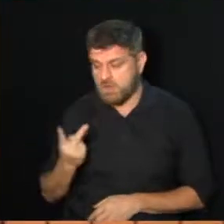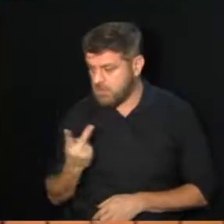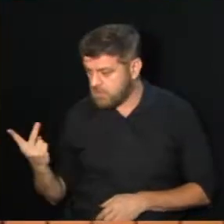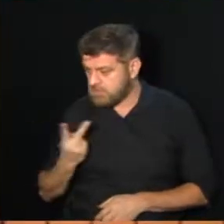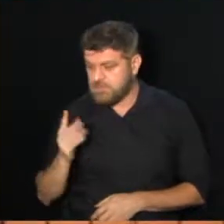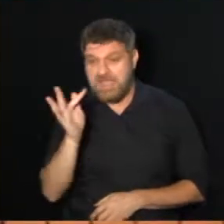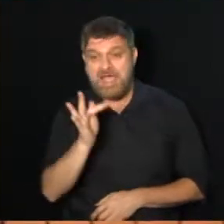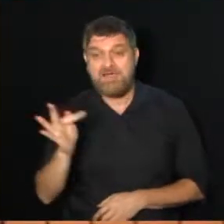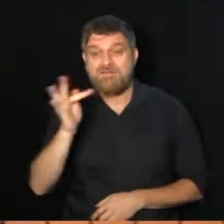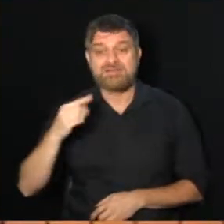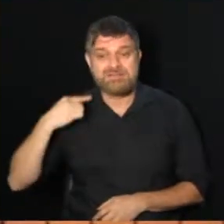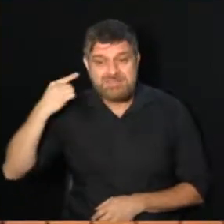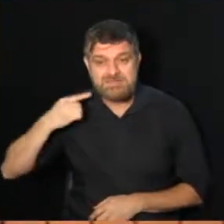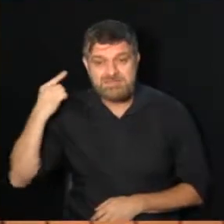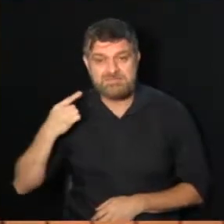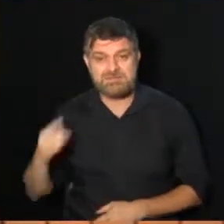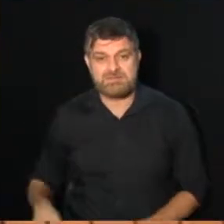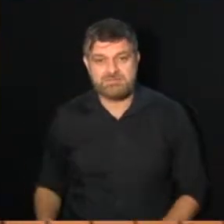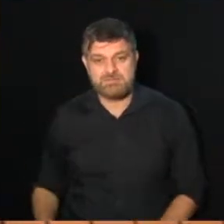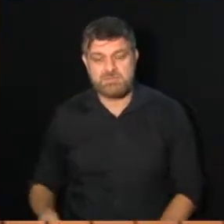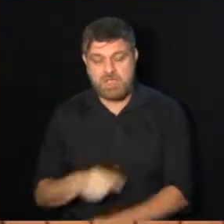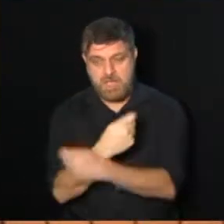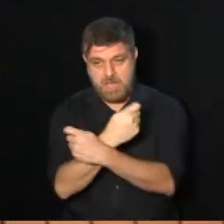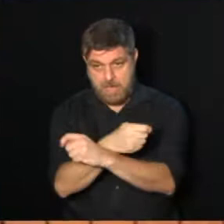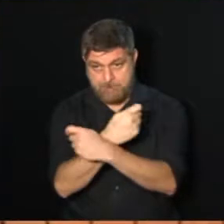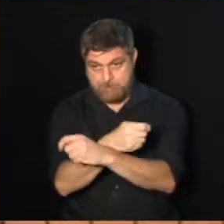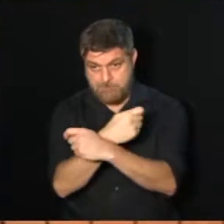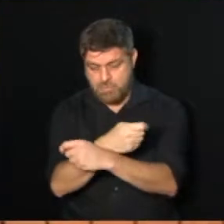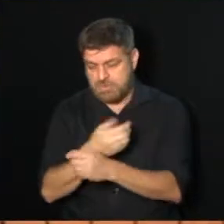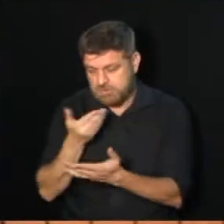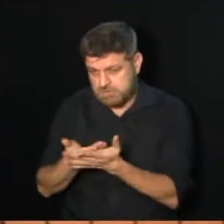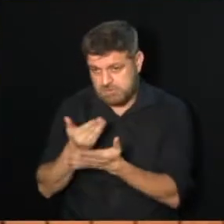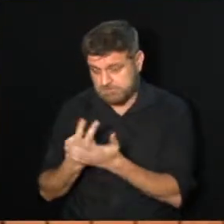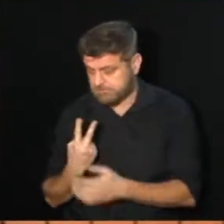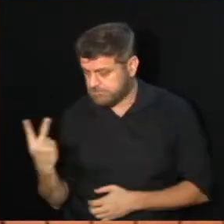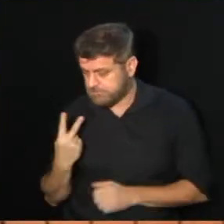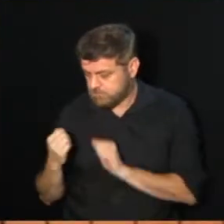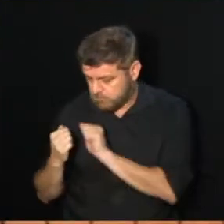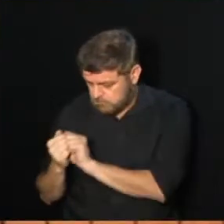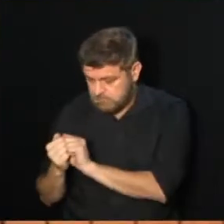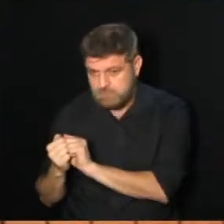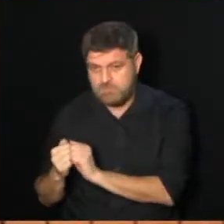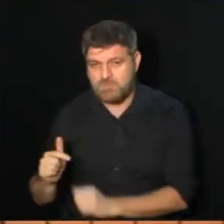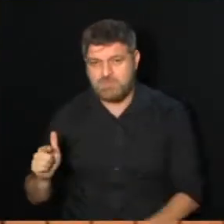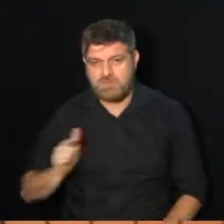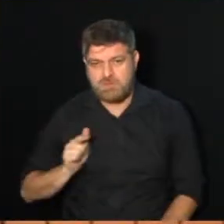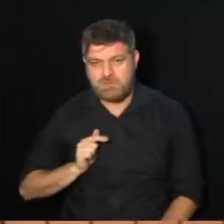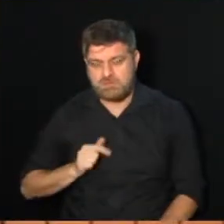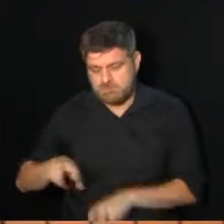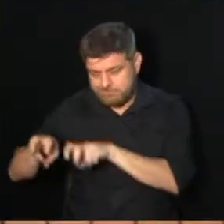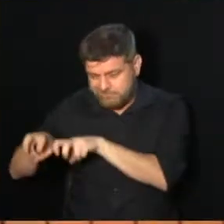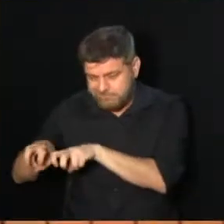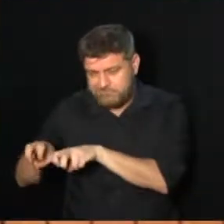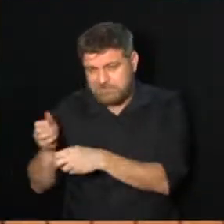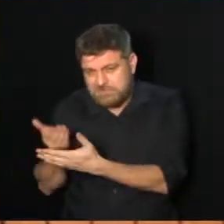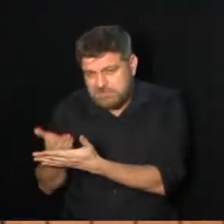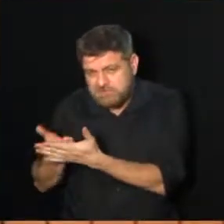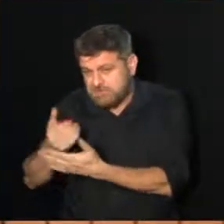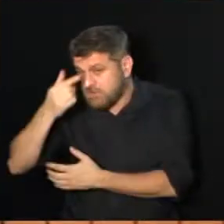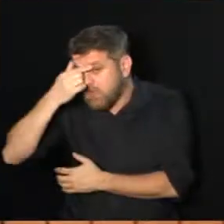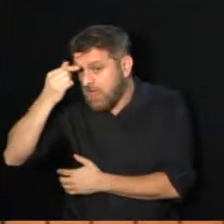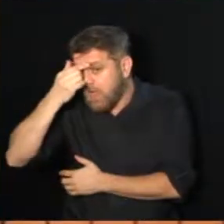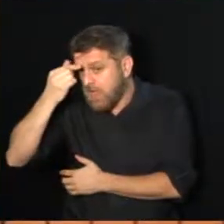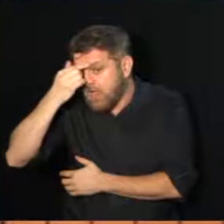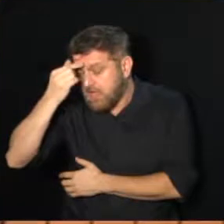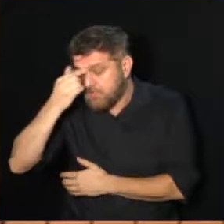da Faculdade de Direito da Universidade da PUC Campinas. Estivemos lado a lado aí na época acadêmica e